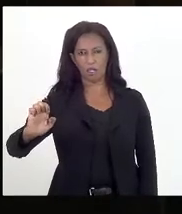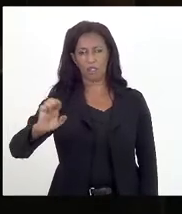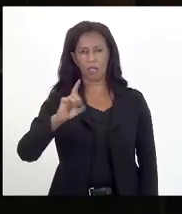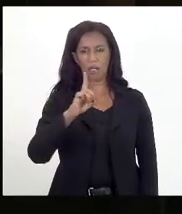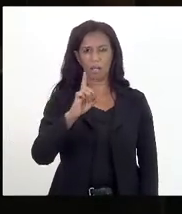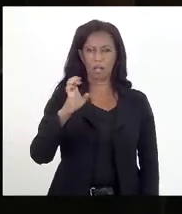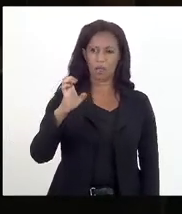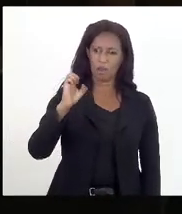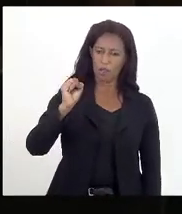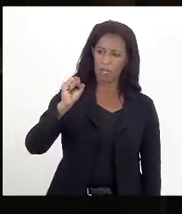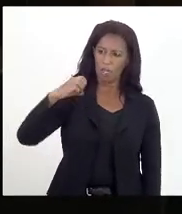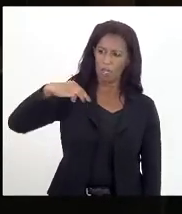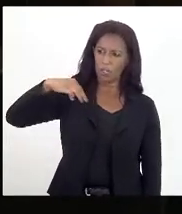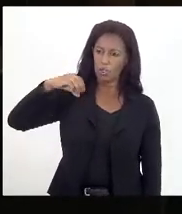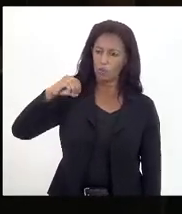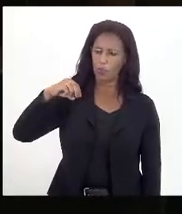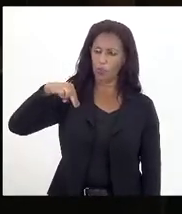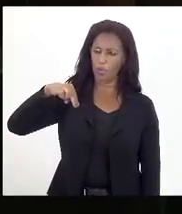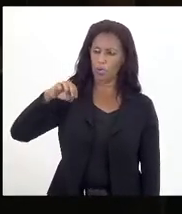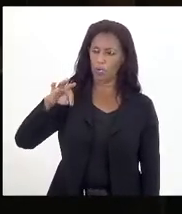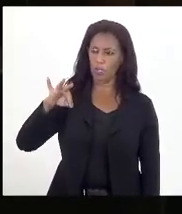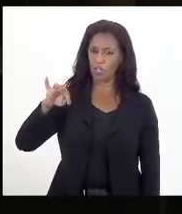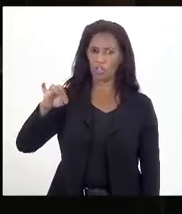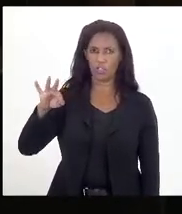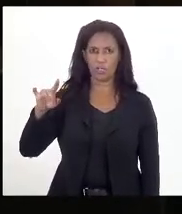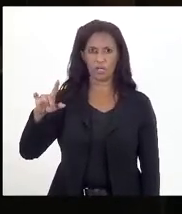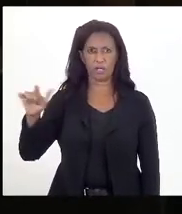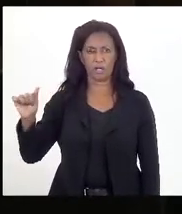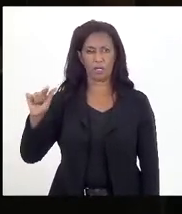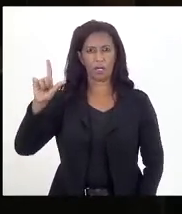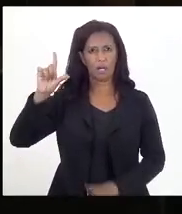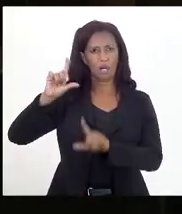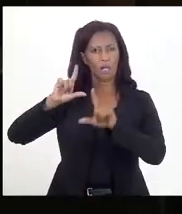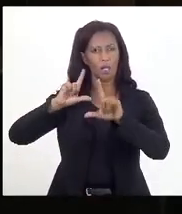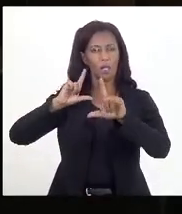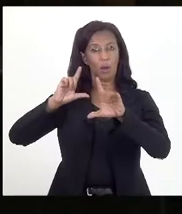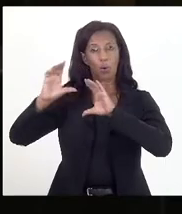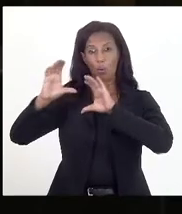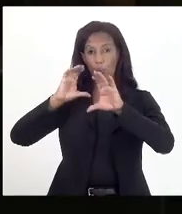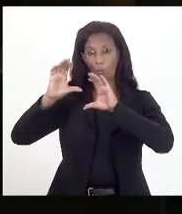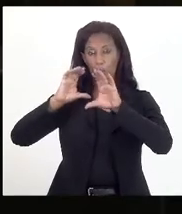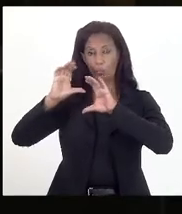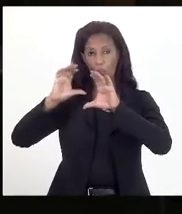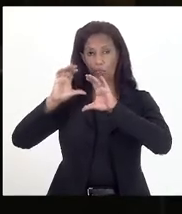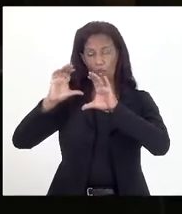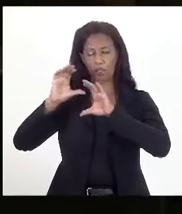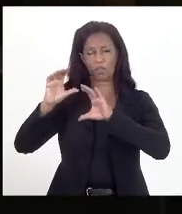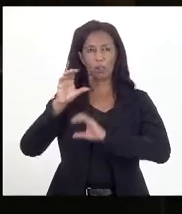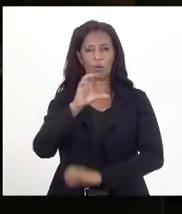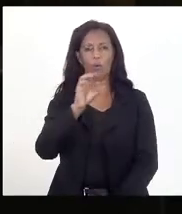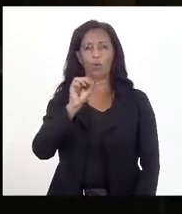desmonetizar os veículos de comunicação reconhecidamente conservadores